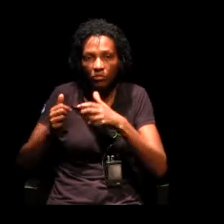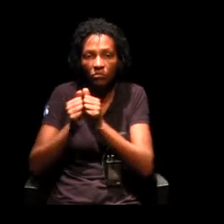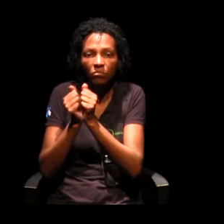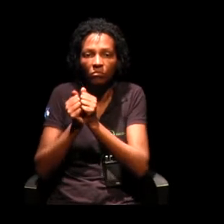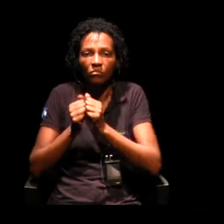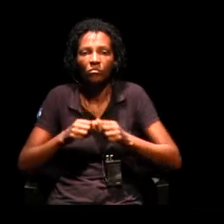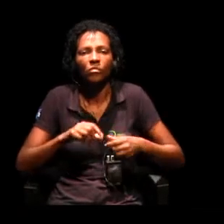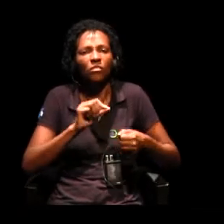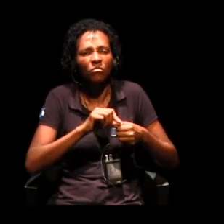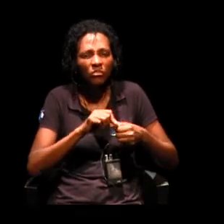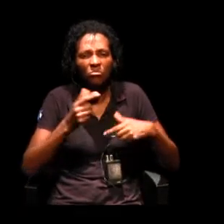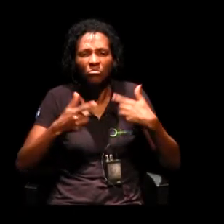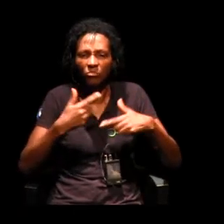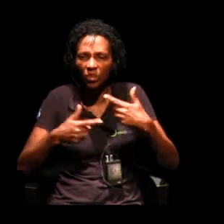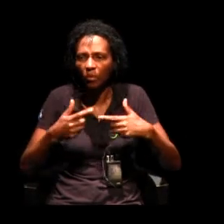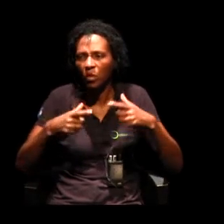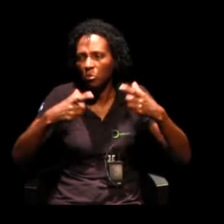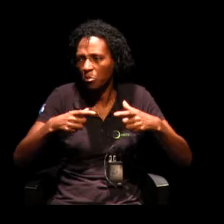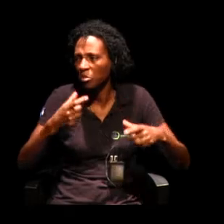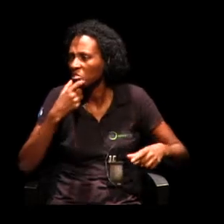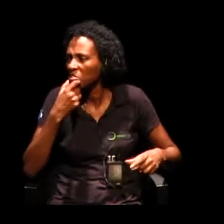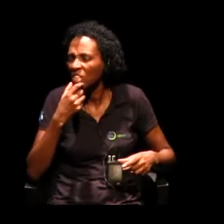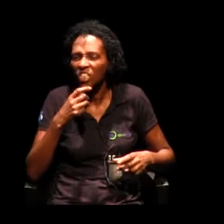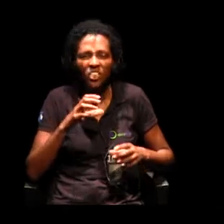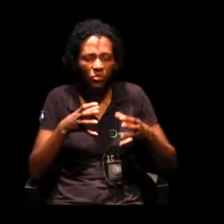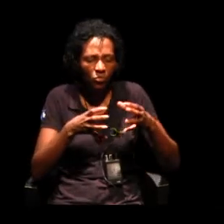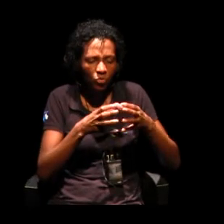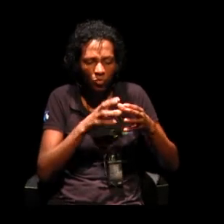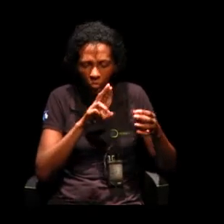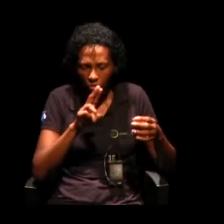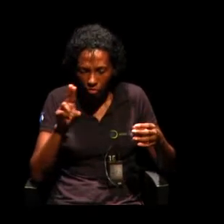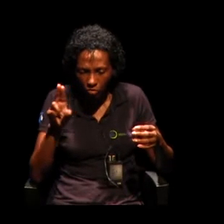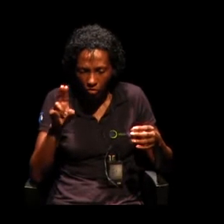2 anos. Nós fizemos trabalho para o Trust for Public